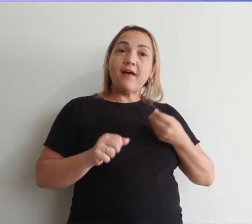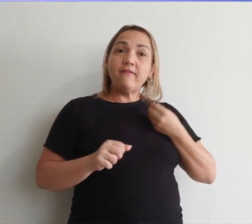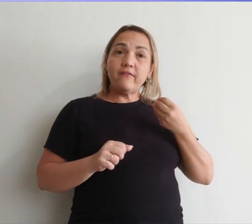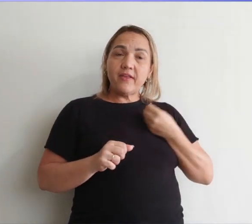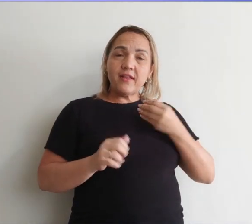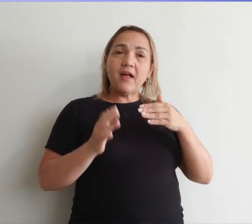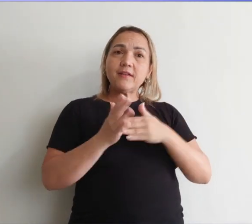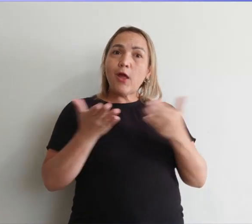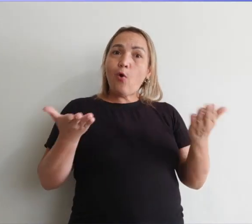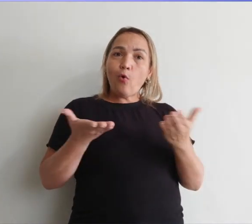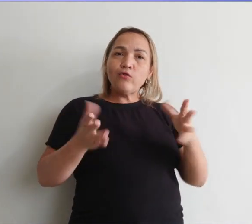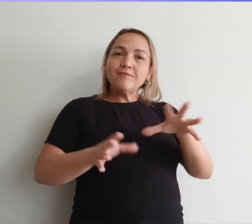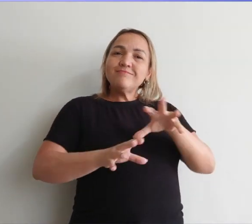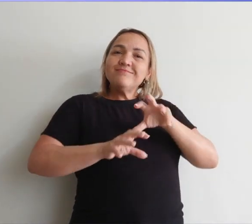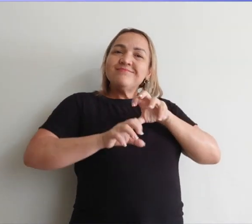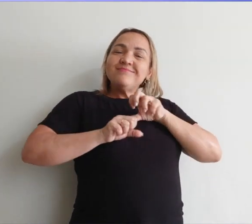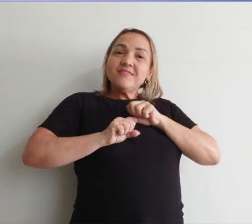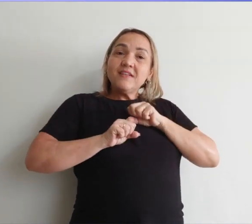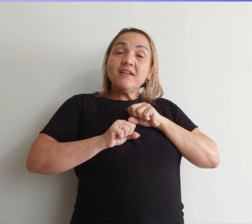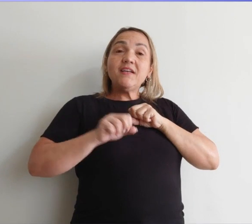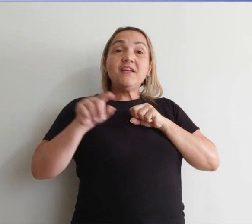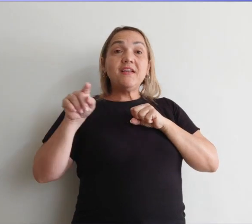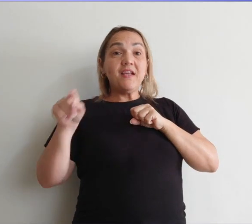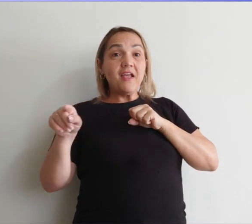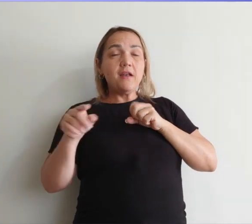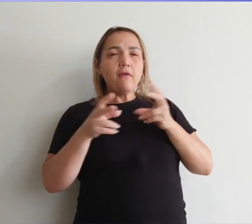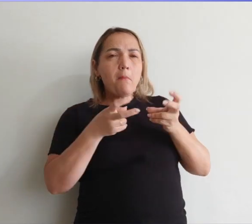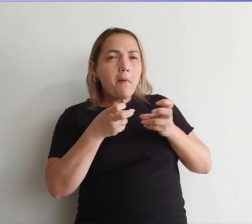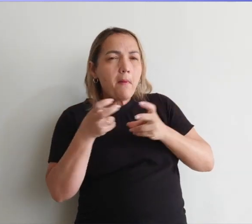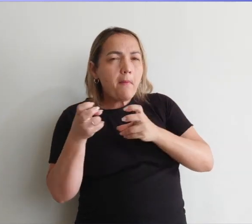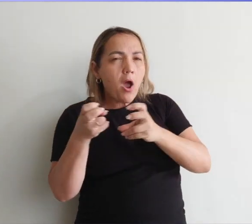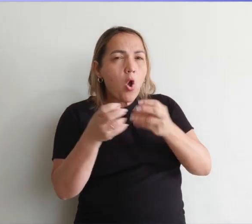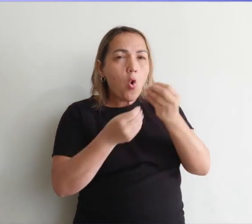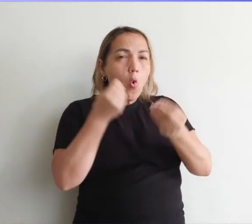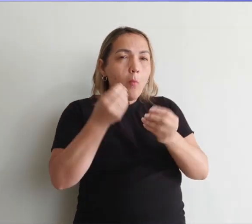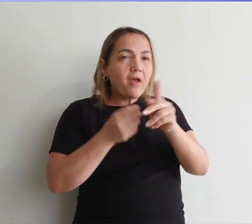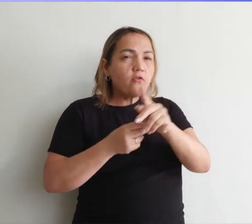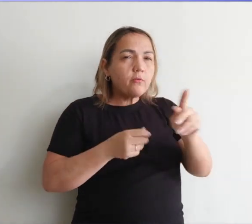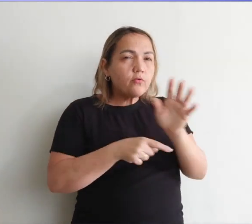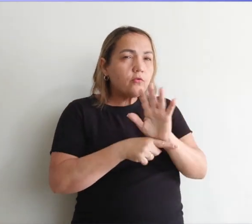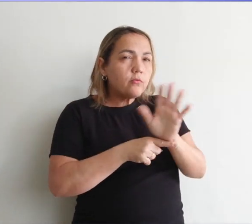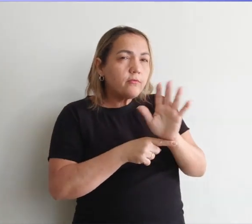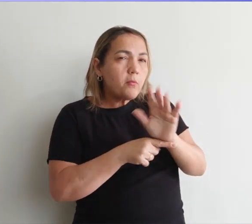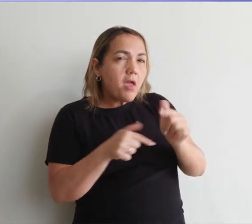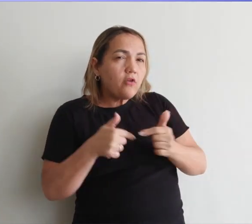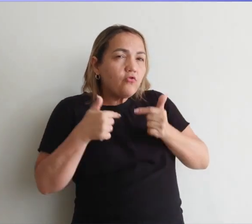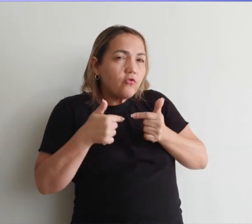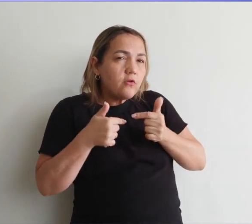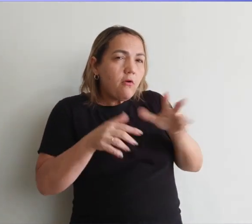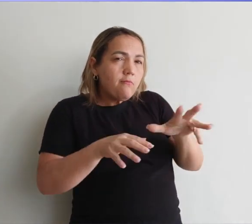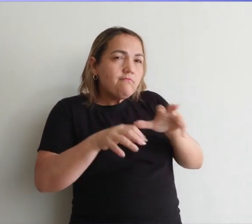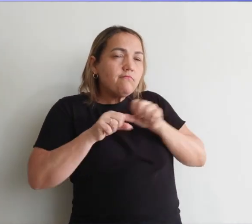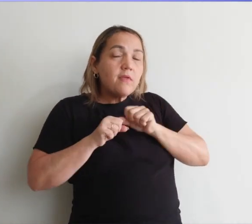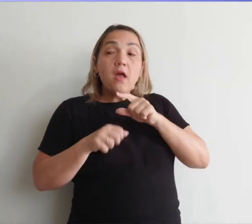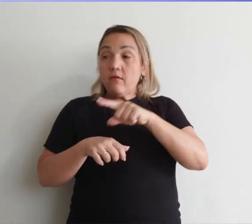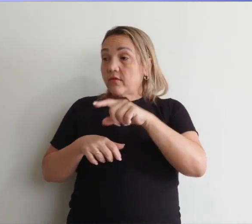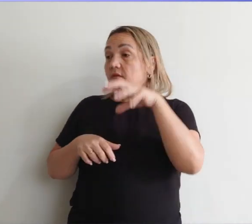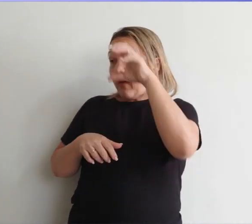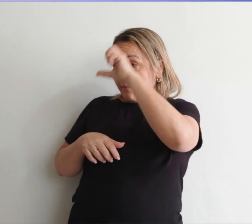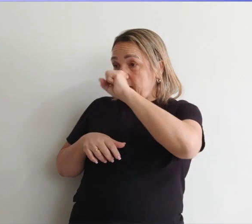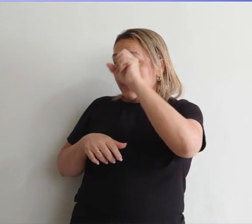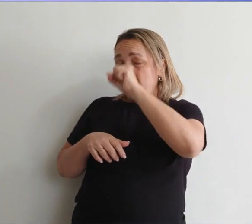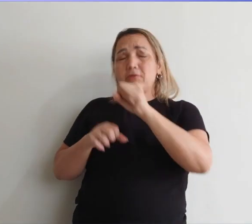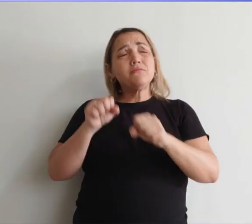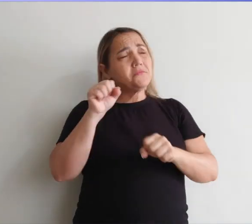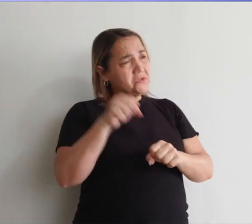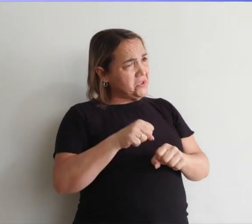hoje eu ainda vejo e me inspiro muito. Então eu via como as pessoas faziam aquilo e me inspirava muito naquilo. E aí você vai aprendendo também, né? Como